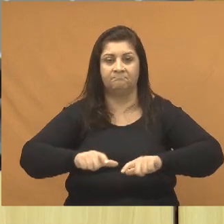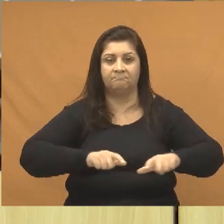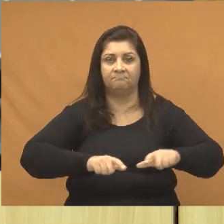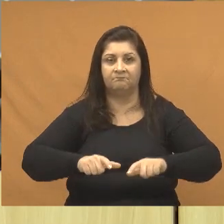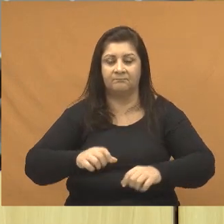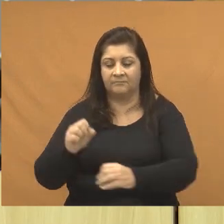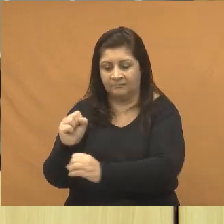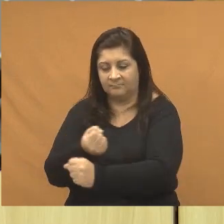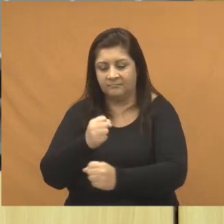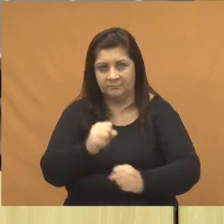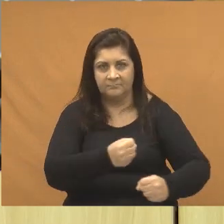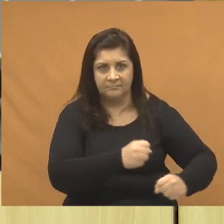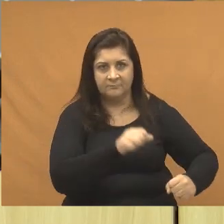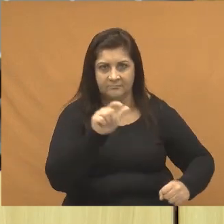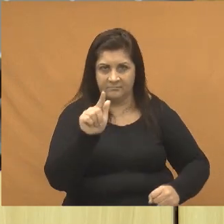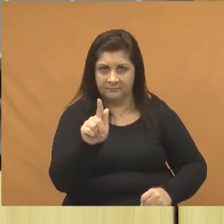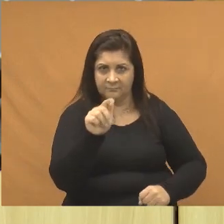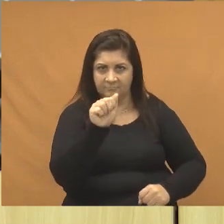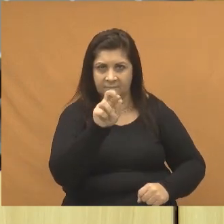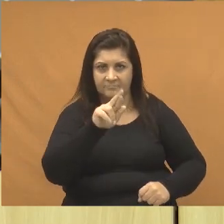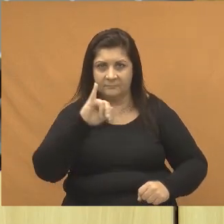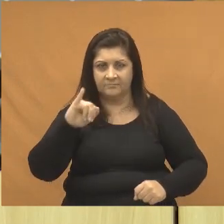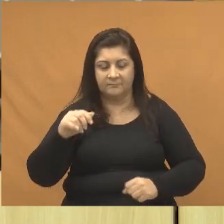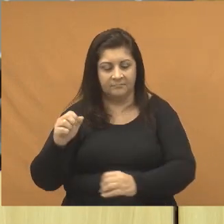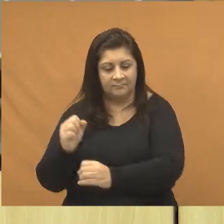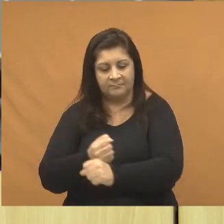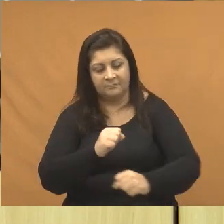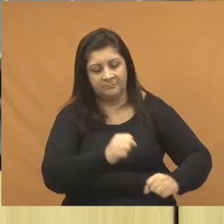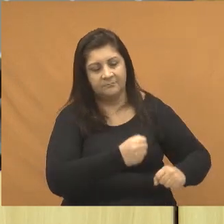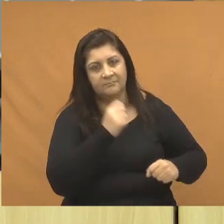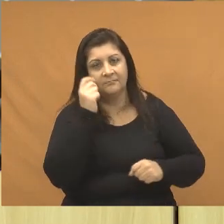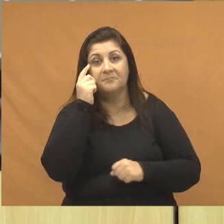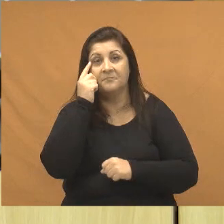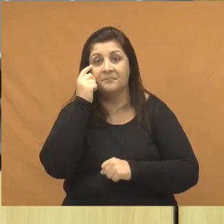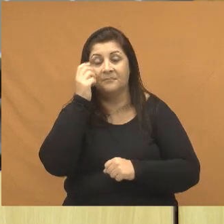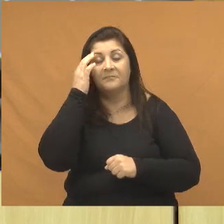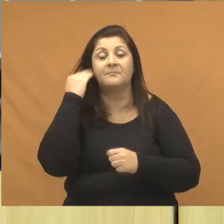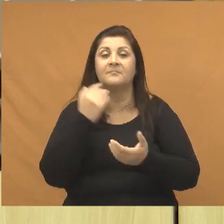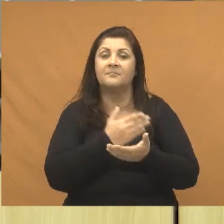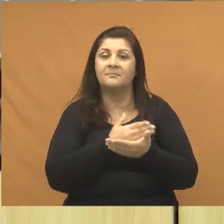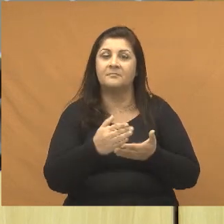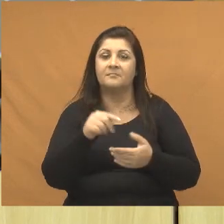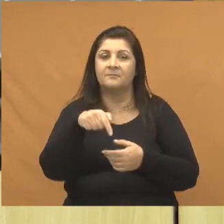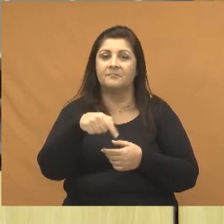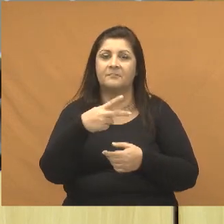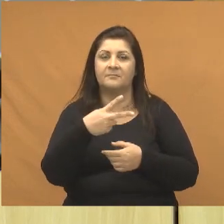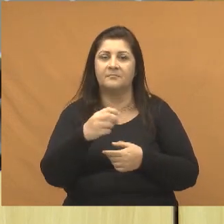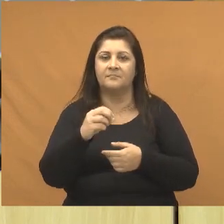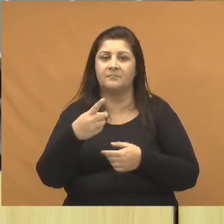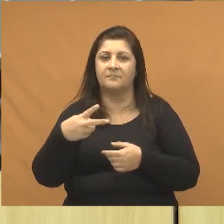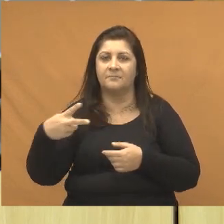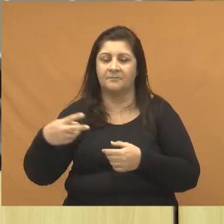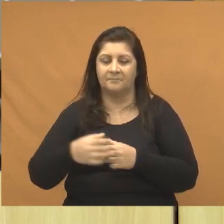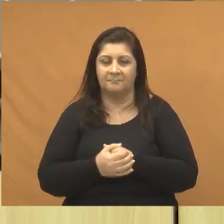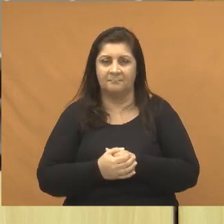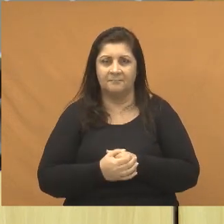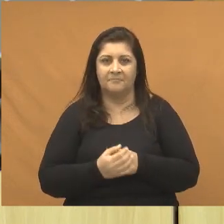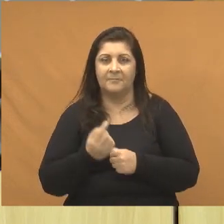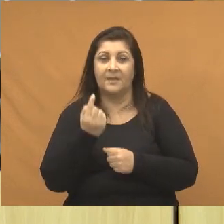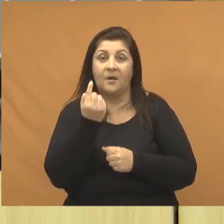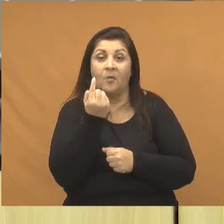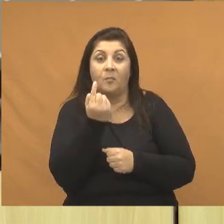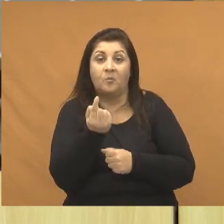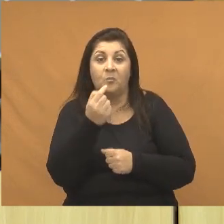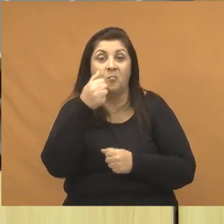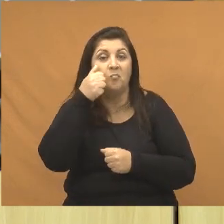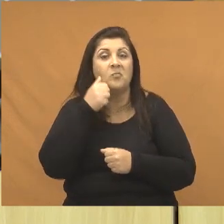função de gari, sendo ela a pioneira desde 2012 e única mulher do